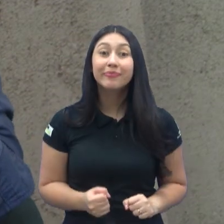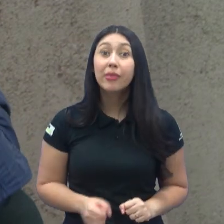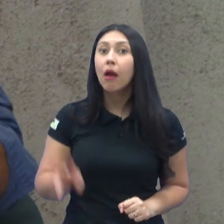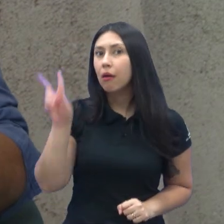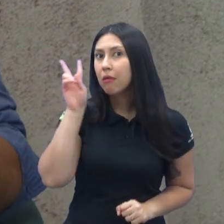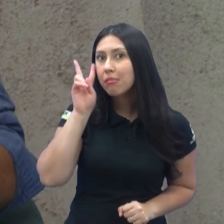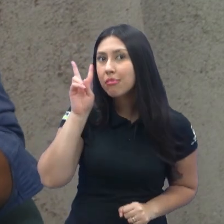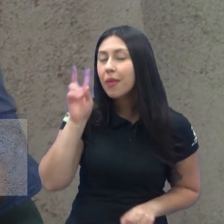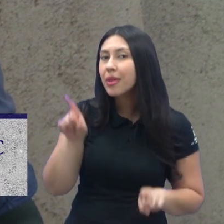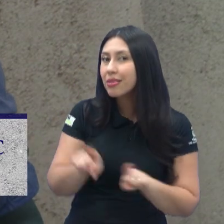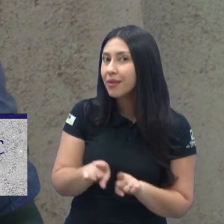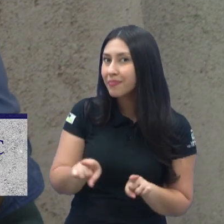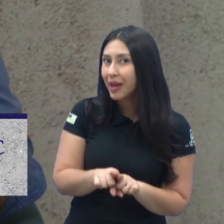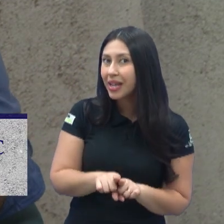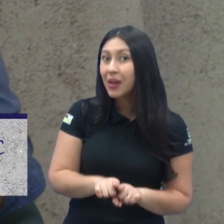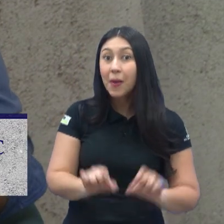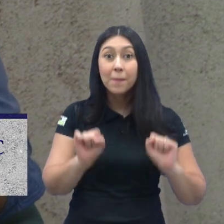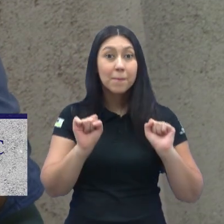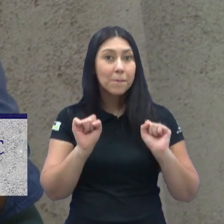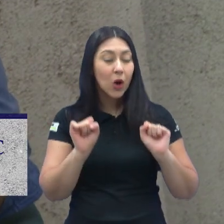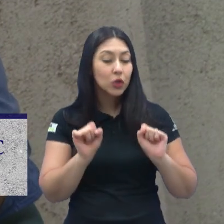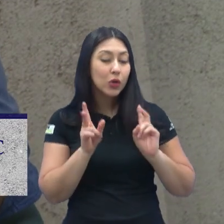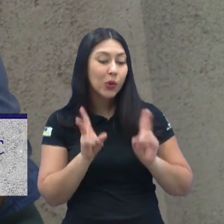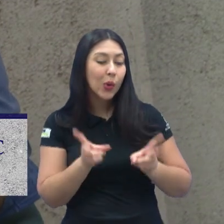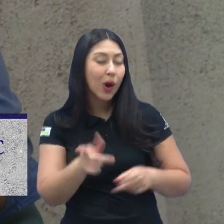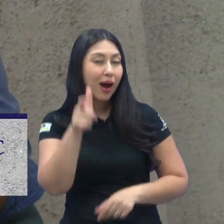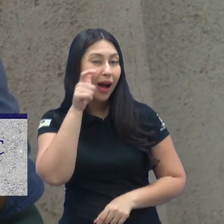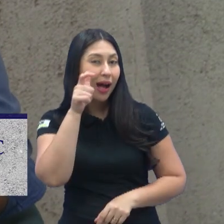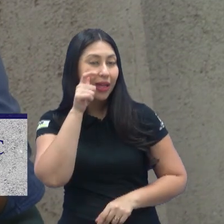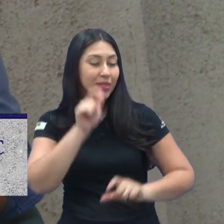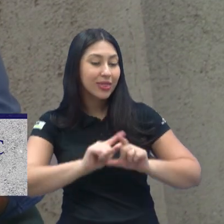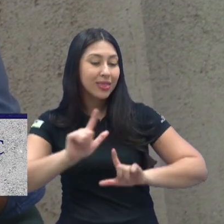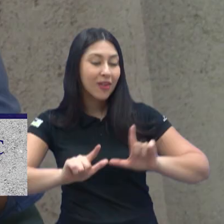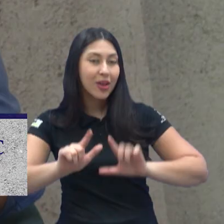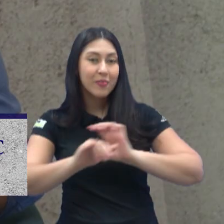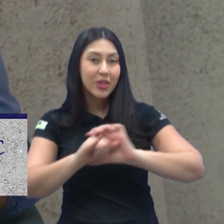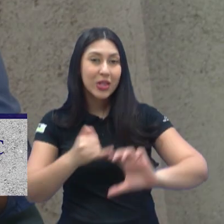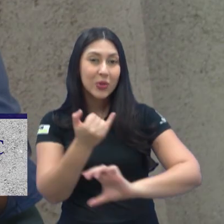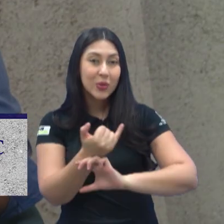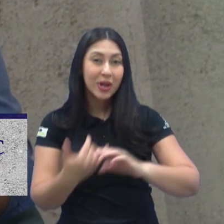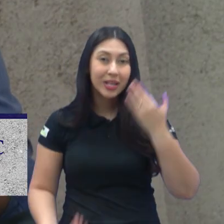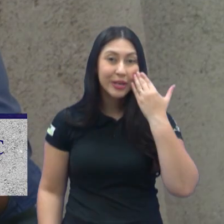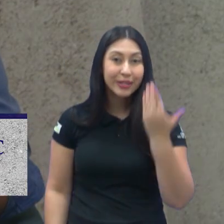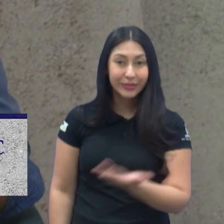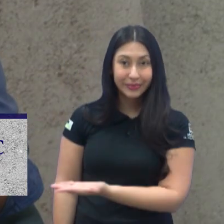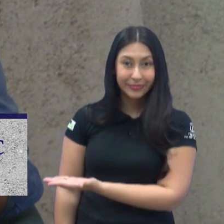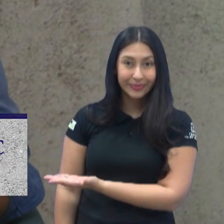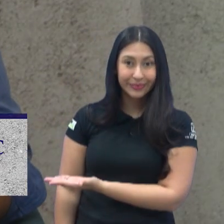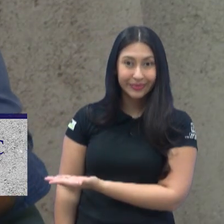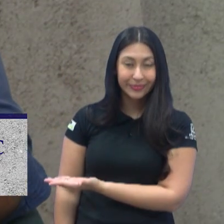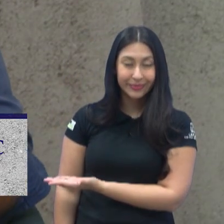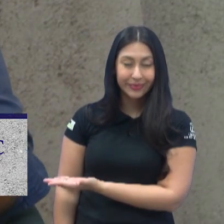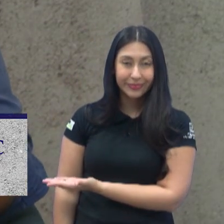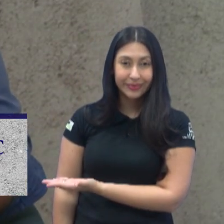né? Todo mundo pode continuar assistindo a TV Câmara pelo youtube.com, @TV Câmara SJC